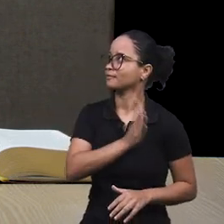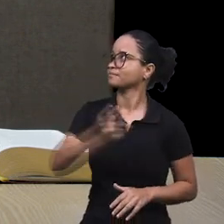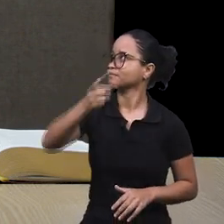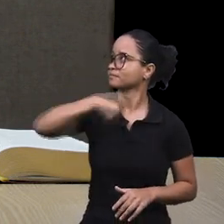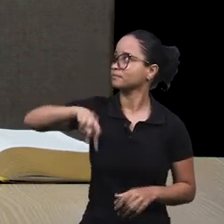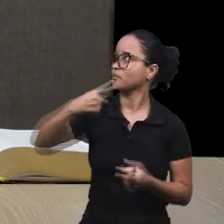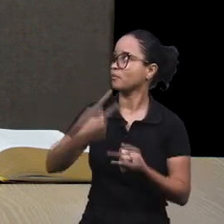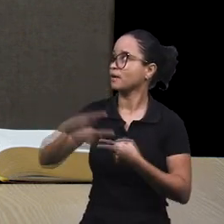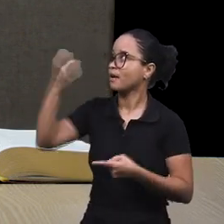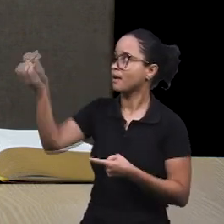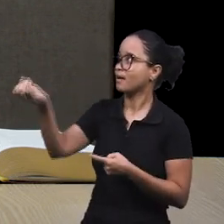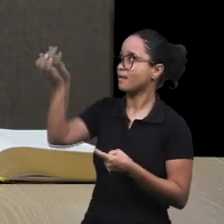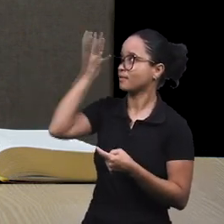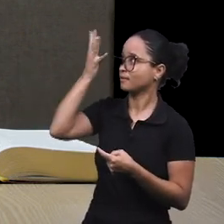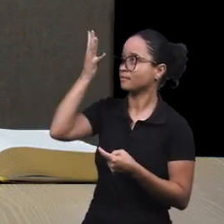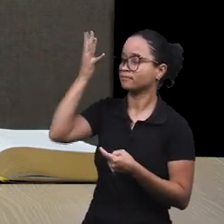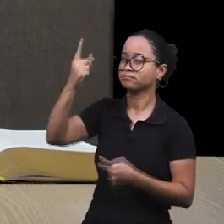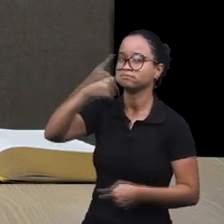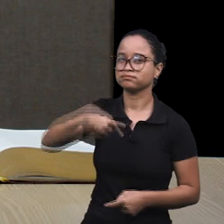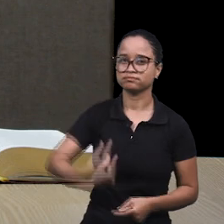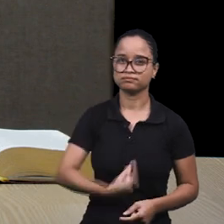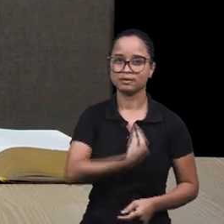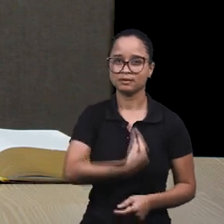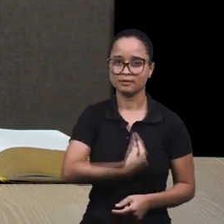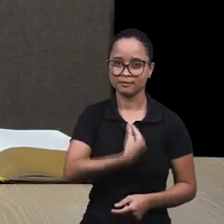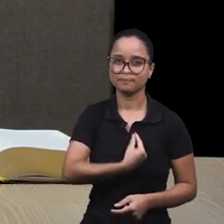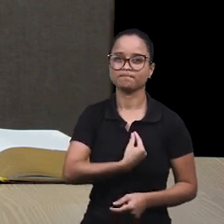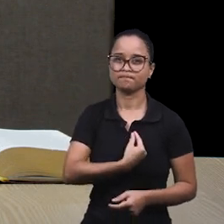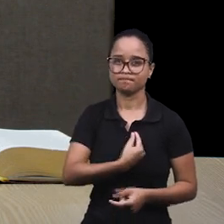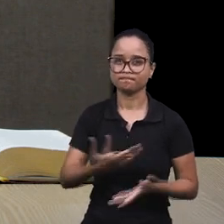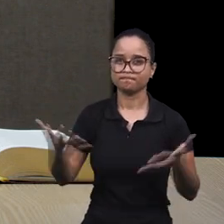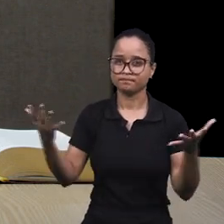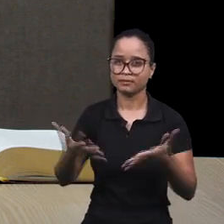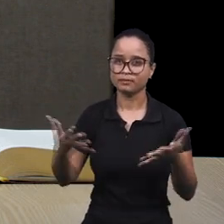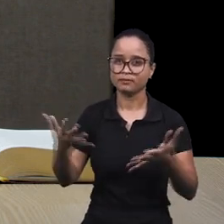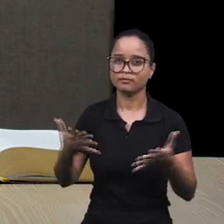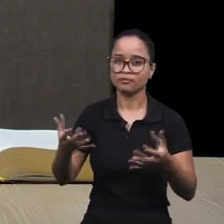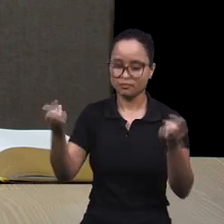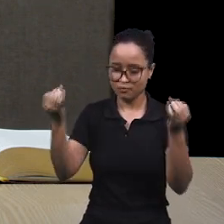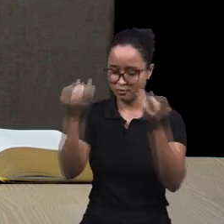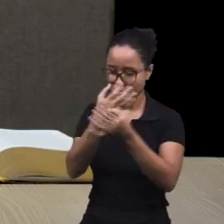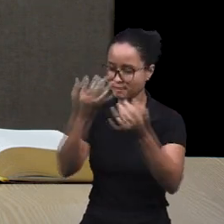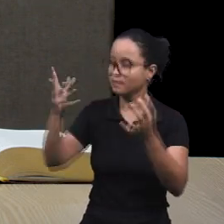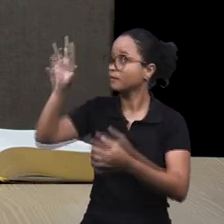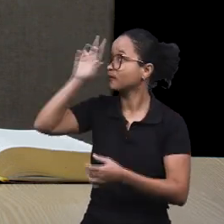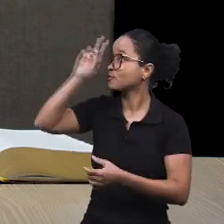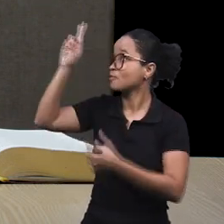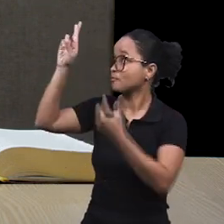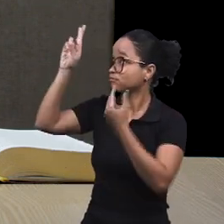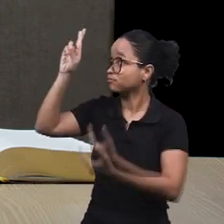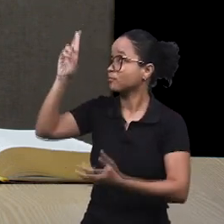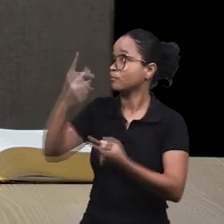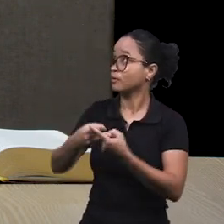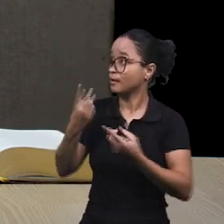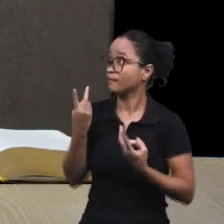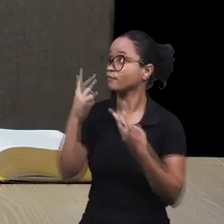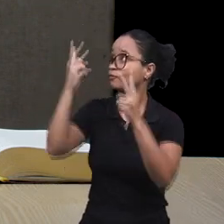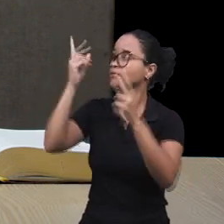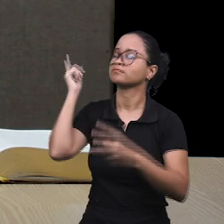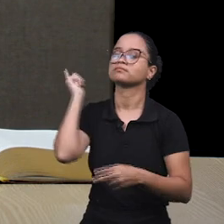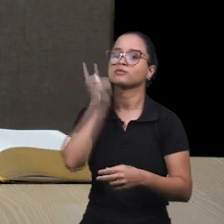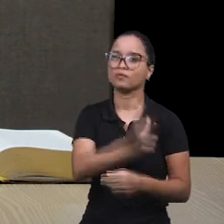tesouro, esta revelação que resplandeceu na nossa vida. E hoje podemos glorificar a ti pela